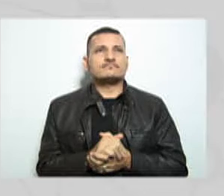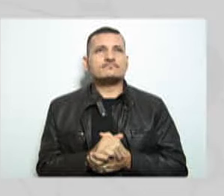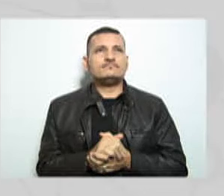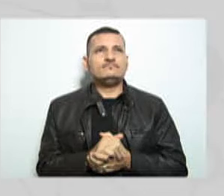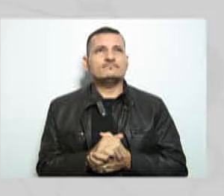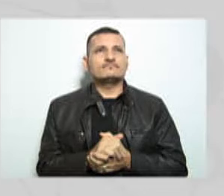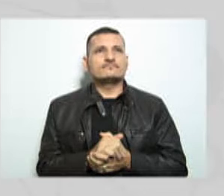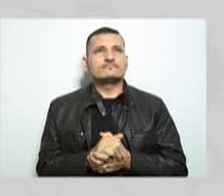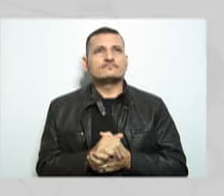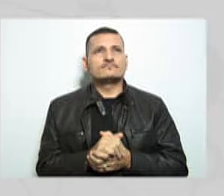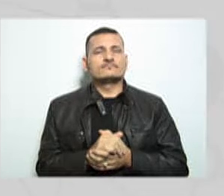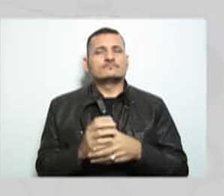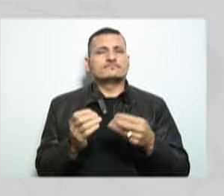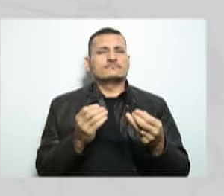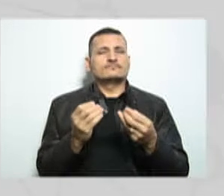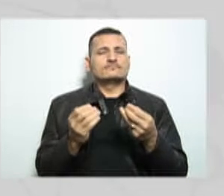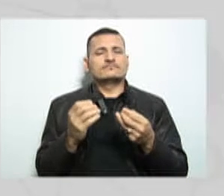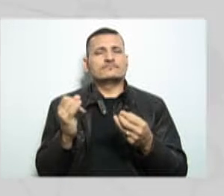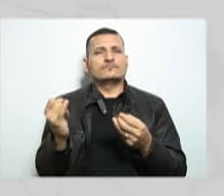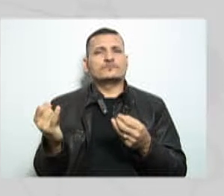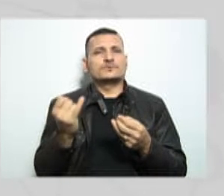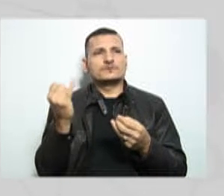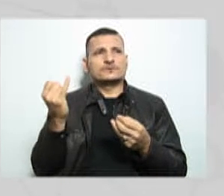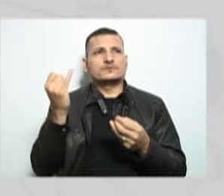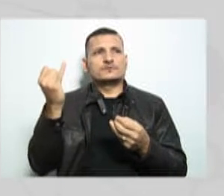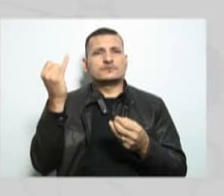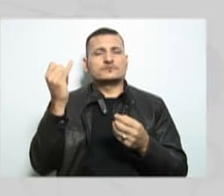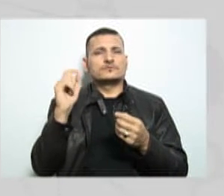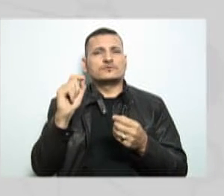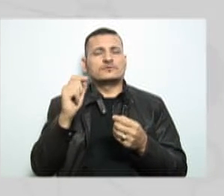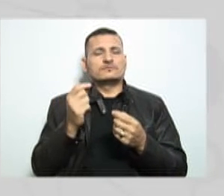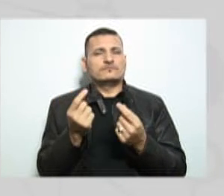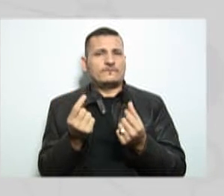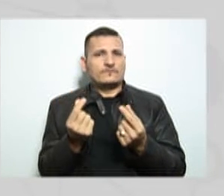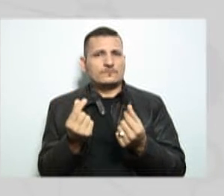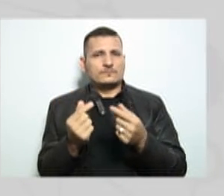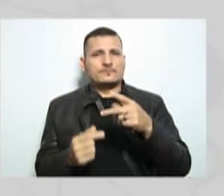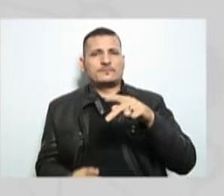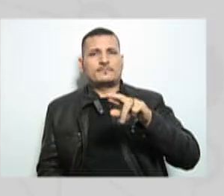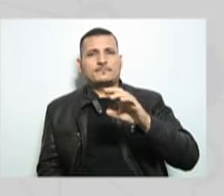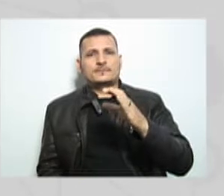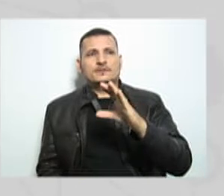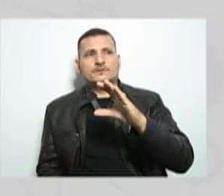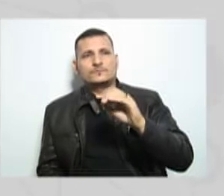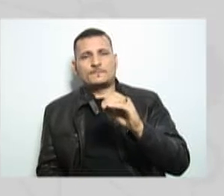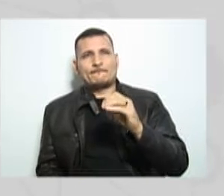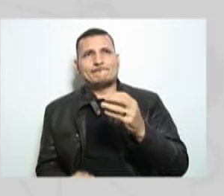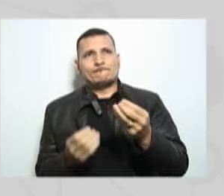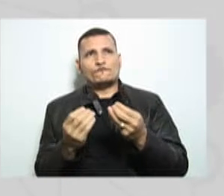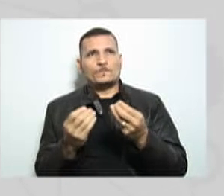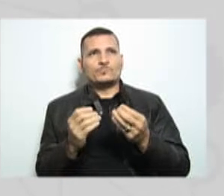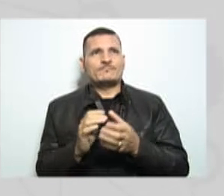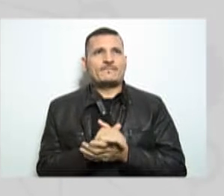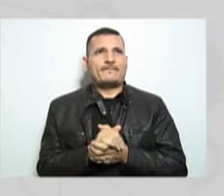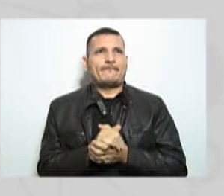as afirmações a respeito da importância da formação de preço, certo? Como é que vai ficar? Vamos